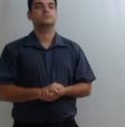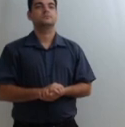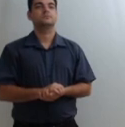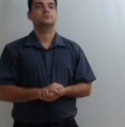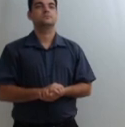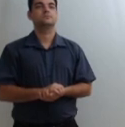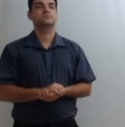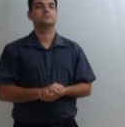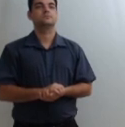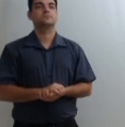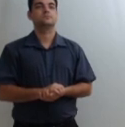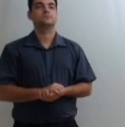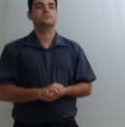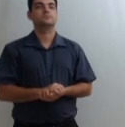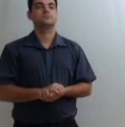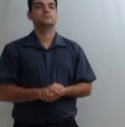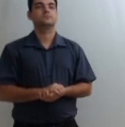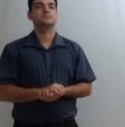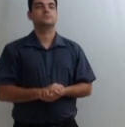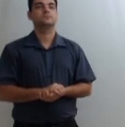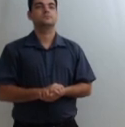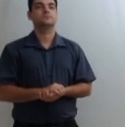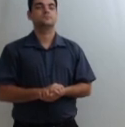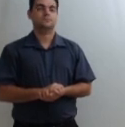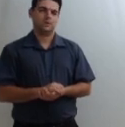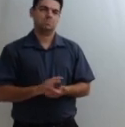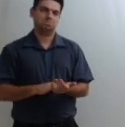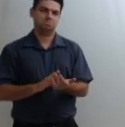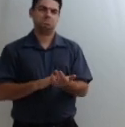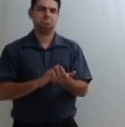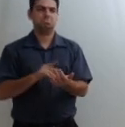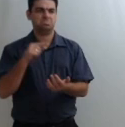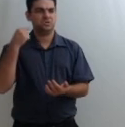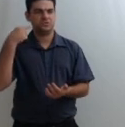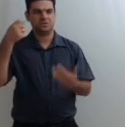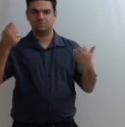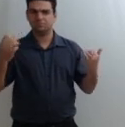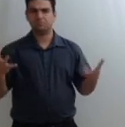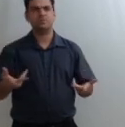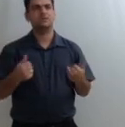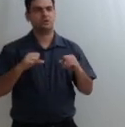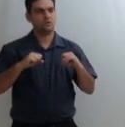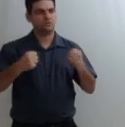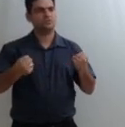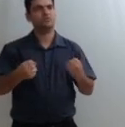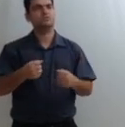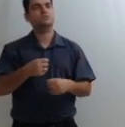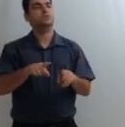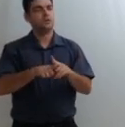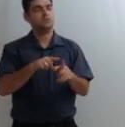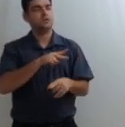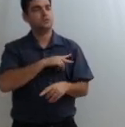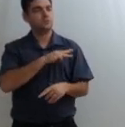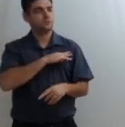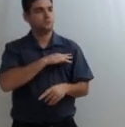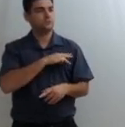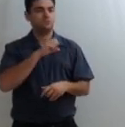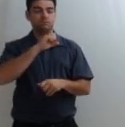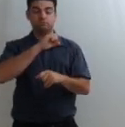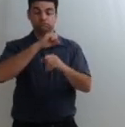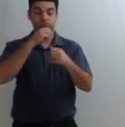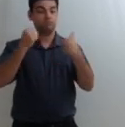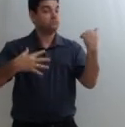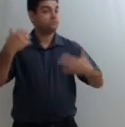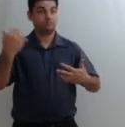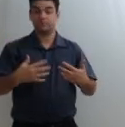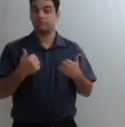Suspeito. Presidente, eu também cumprimento o doutor Ari Berger por sua sustentação, a doutora Luísa Finchaiser pelos esclarecimentos. E